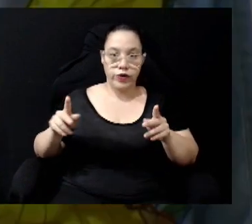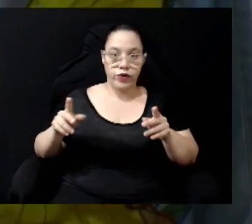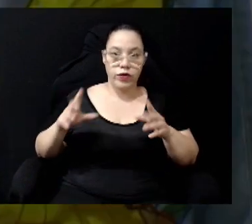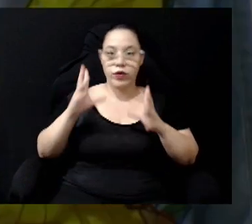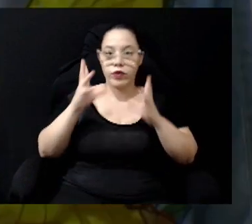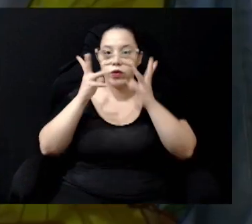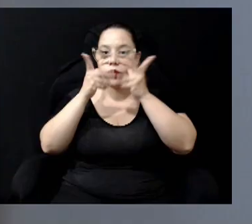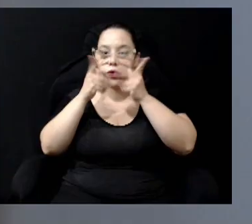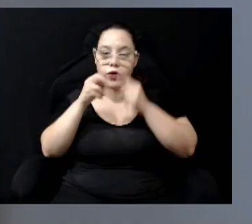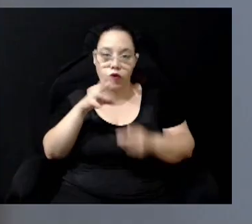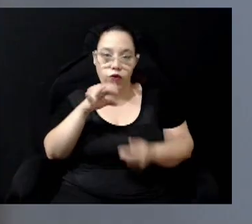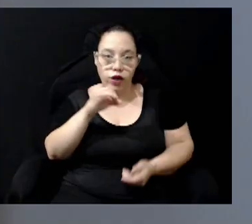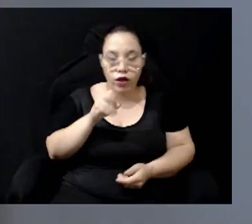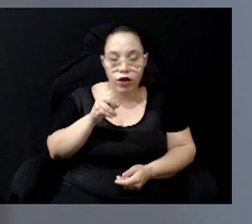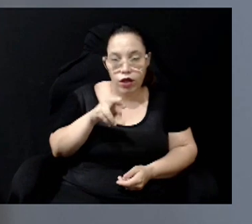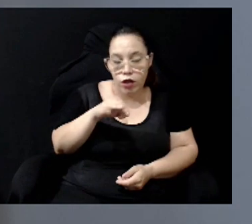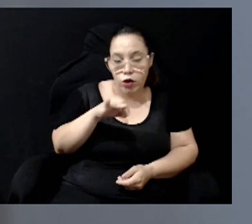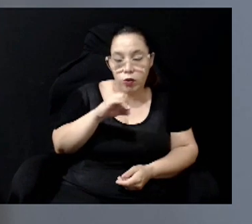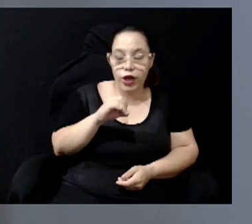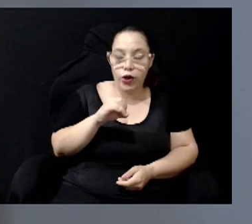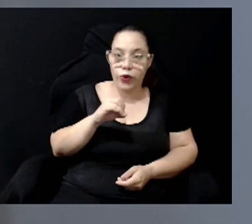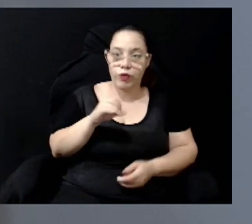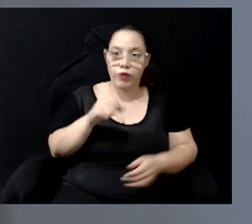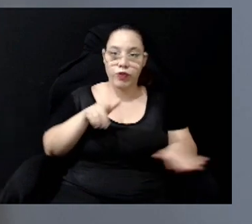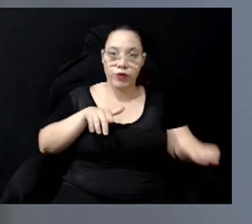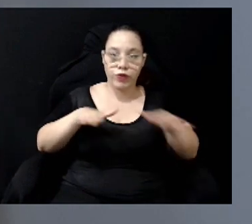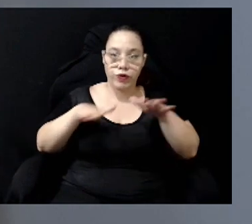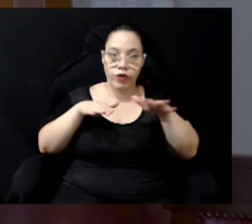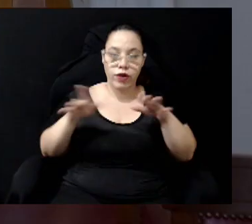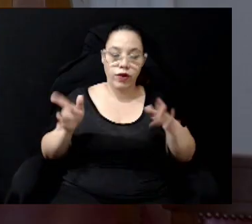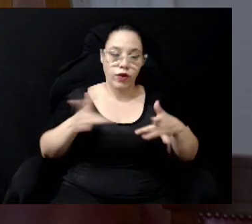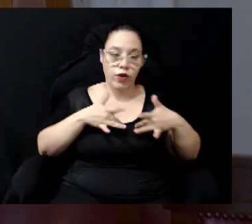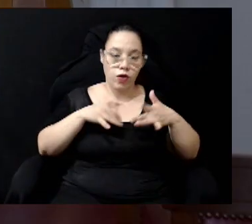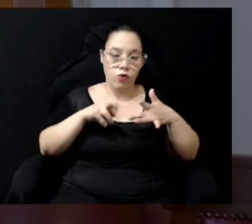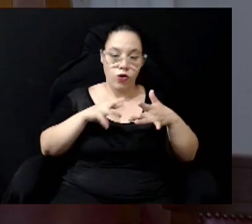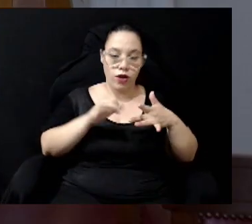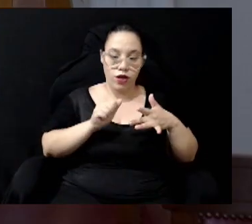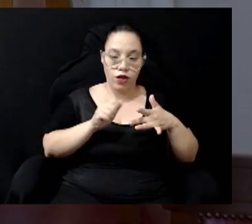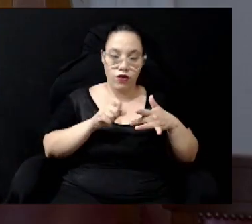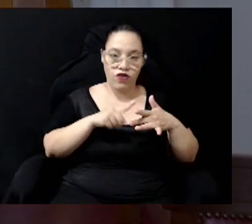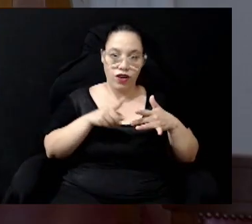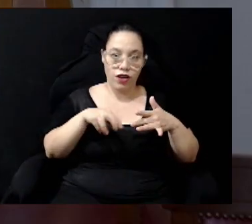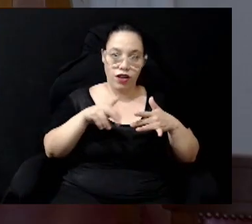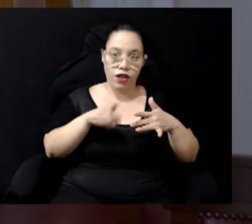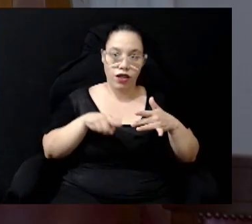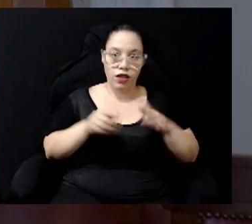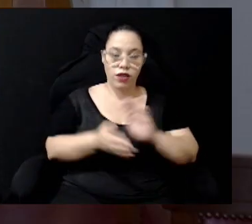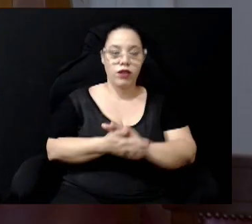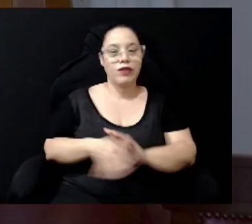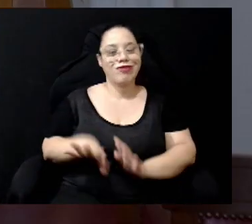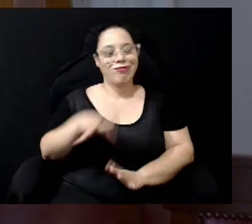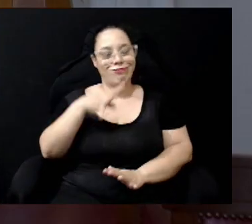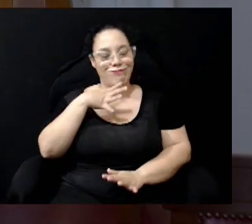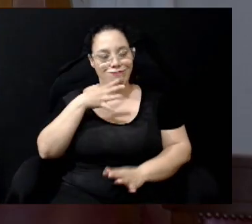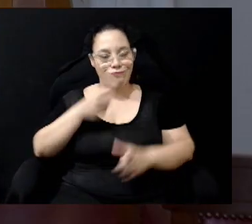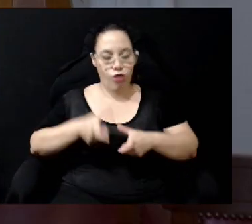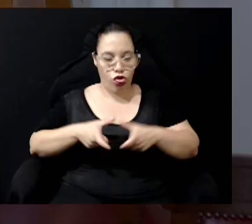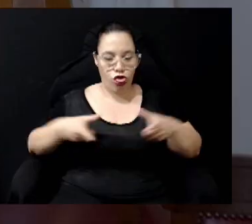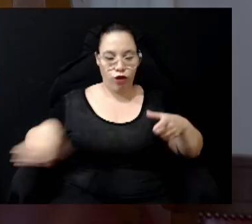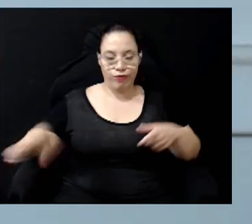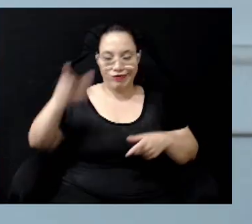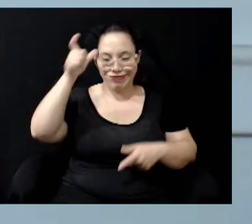Francisco Ribeiro Sampaio, ao lado do poeta Luiz Vaz de Camões, considerado uma das maiores figuras da